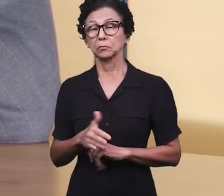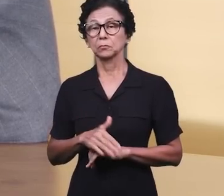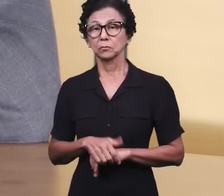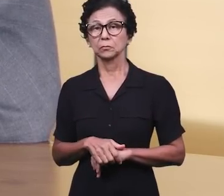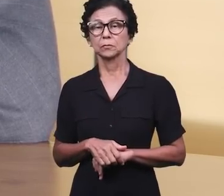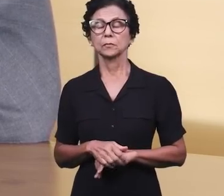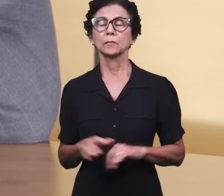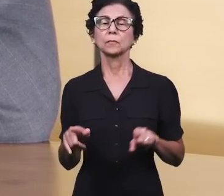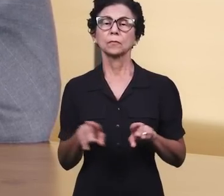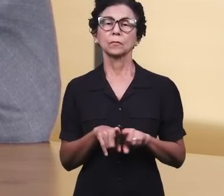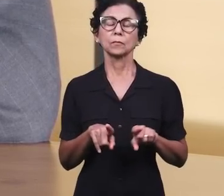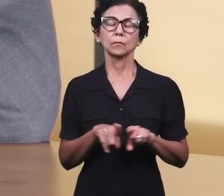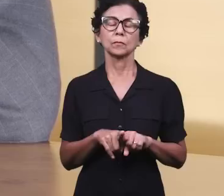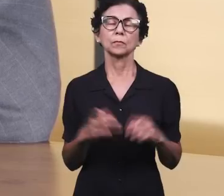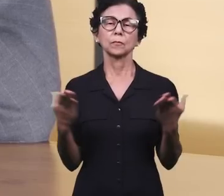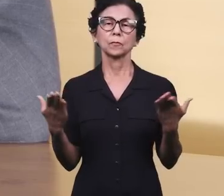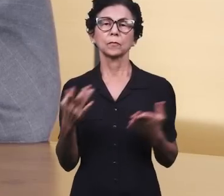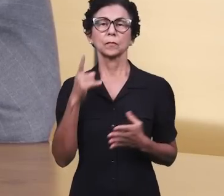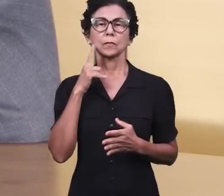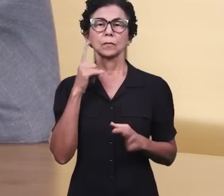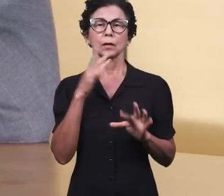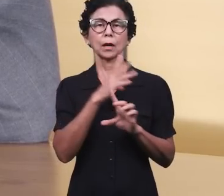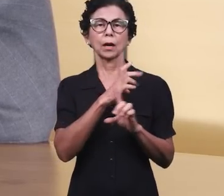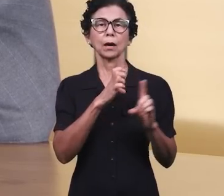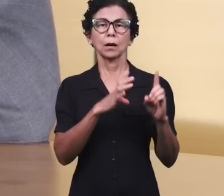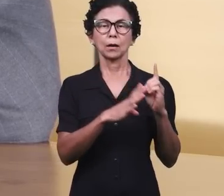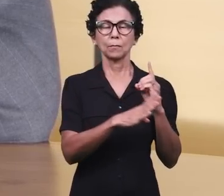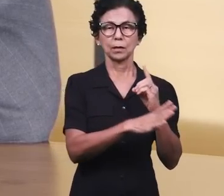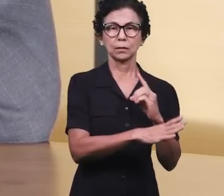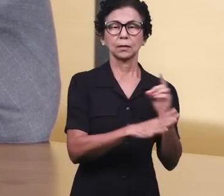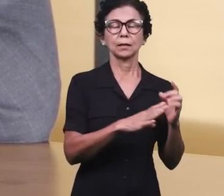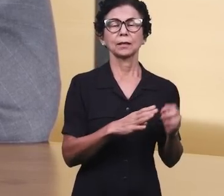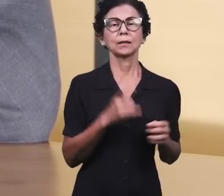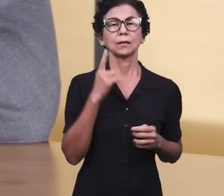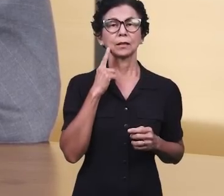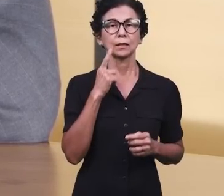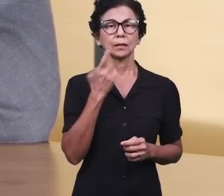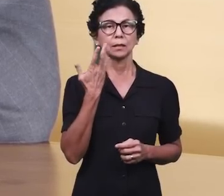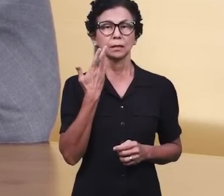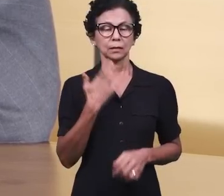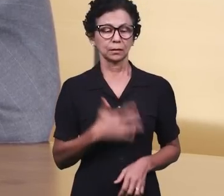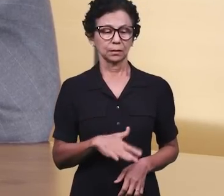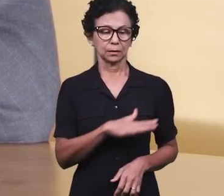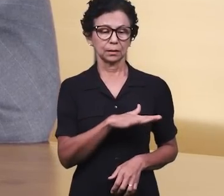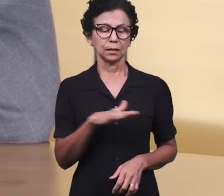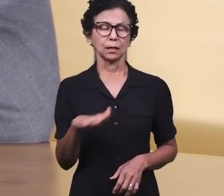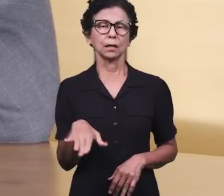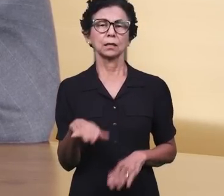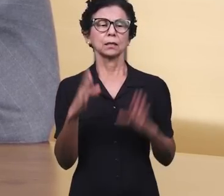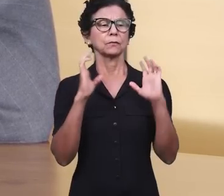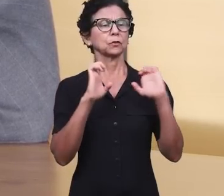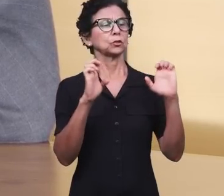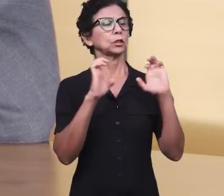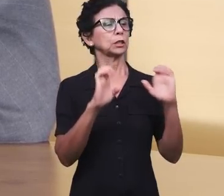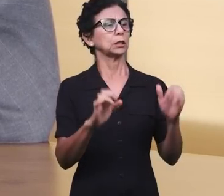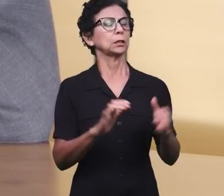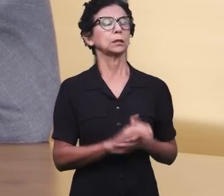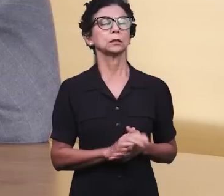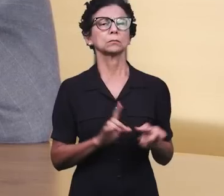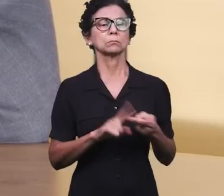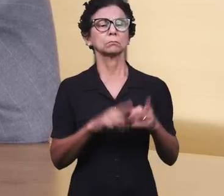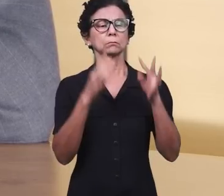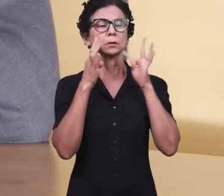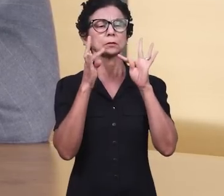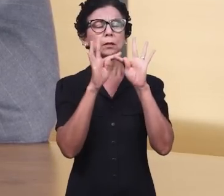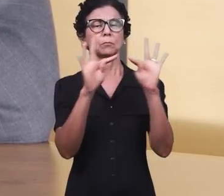para provar isso, vários exemplos que estão sendo transmitidos de crianças que evangelizam, que são exemplos nos